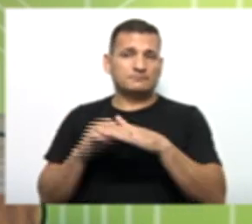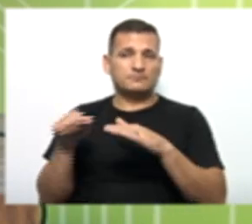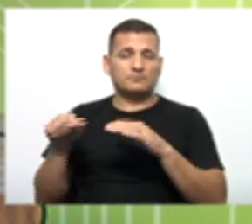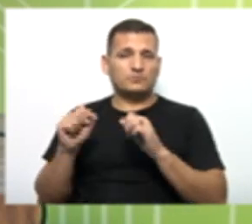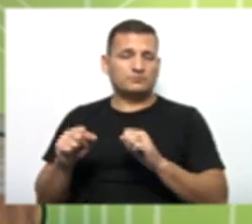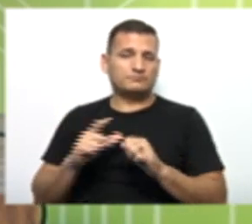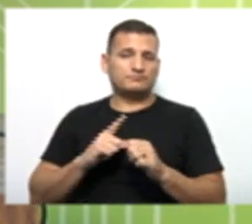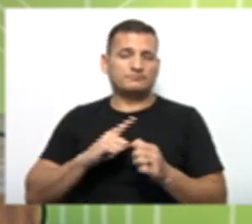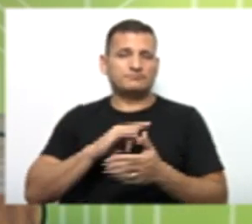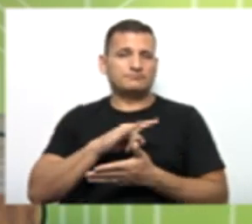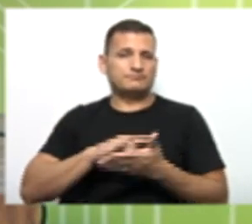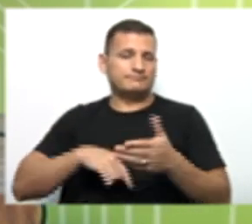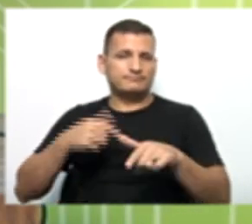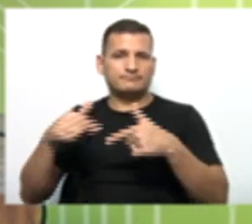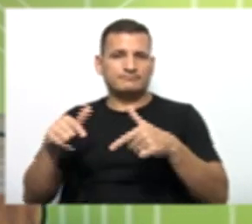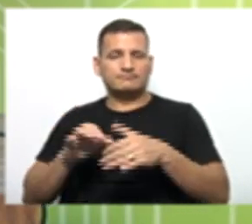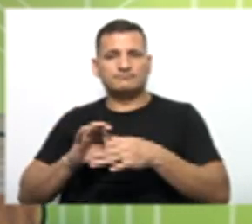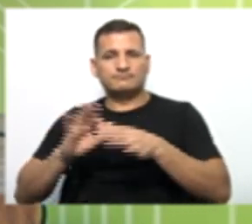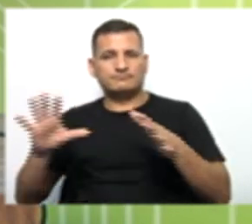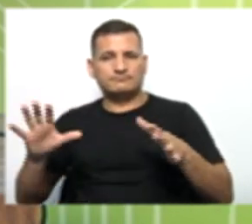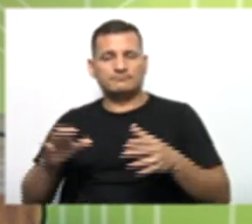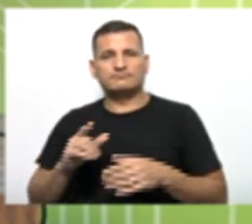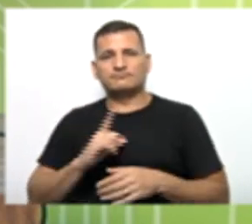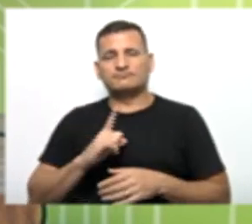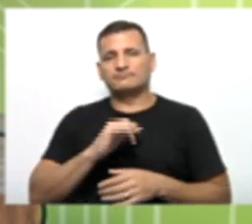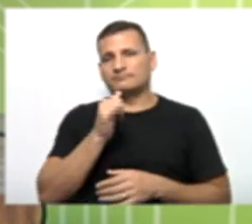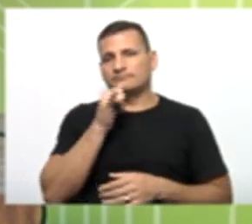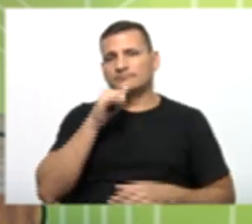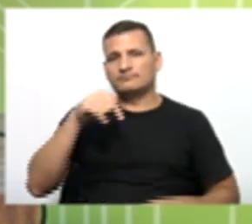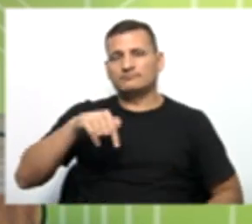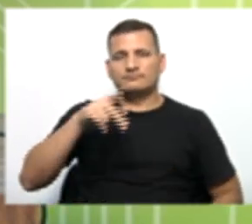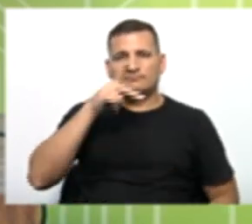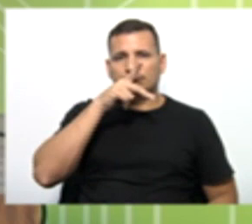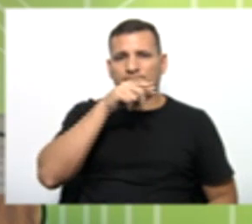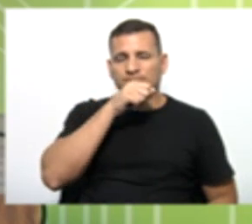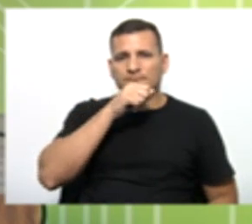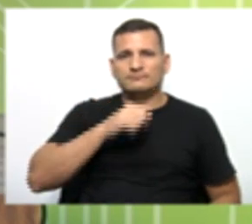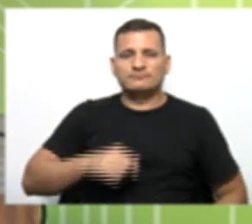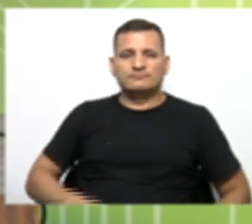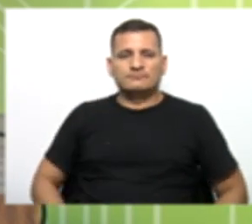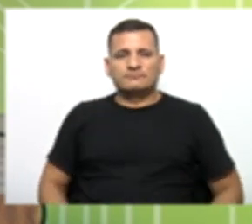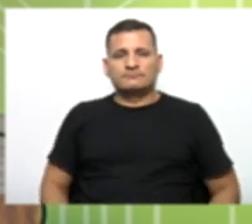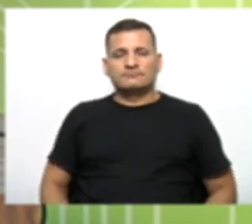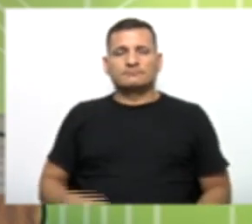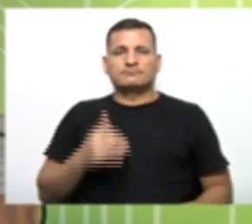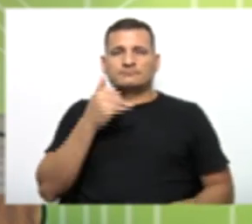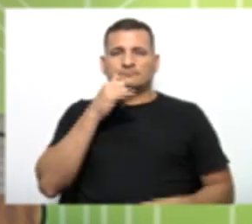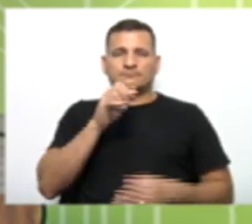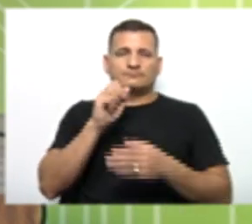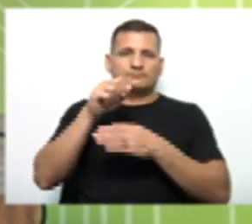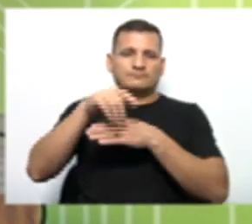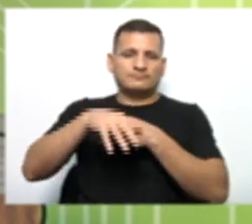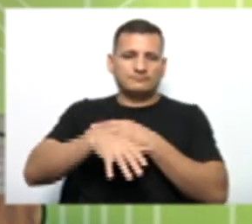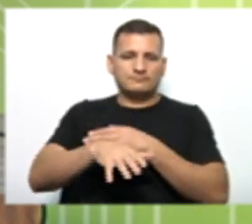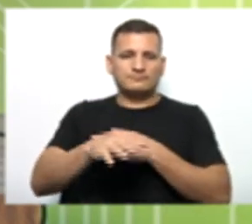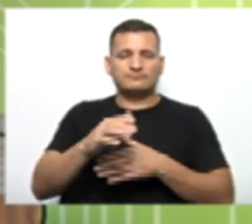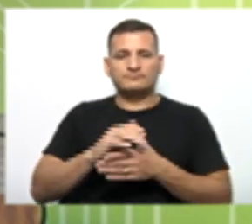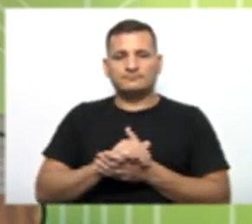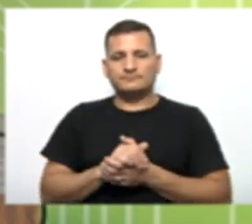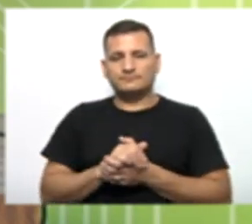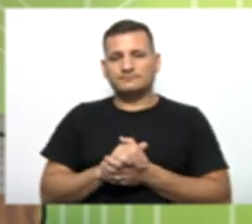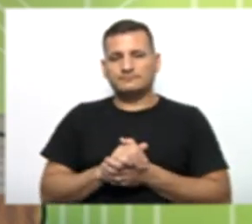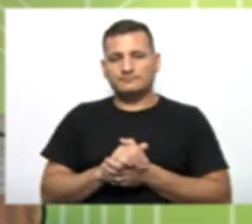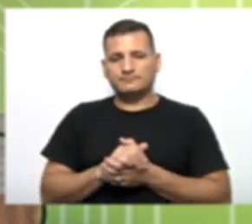licença operacional. Nós temos, por exemplo, aqui em Porto Velho, a usina Madeira,